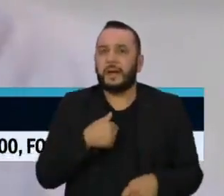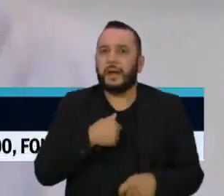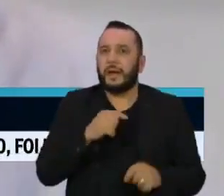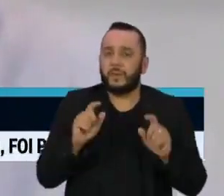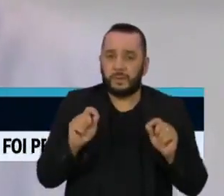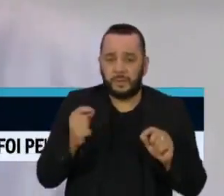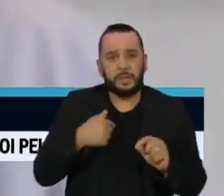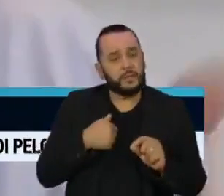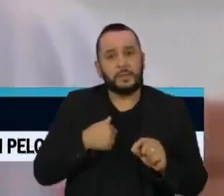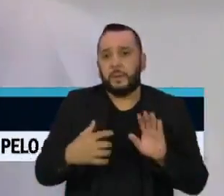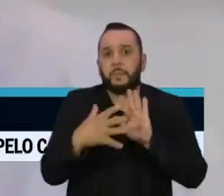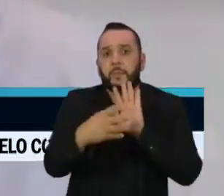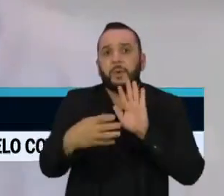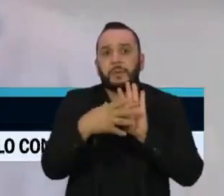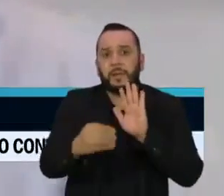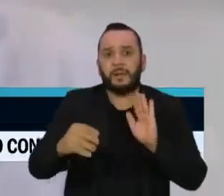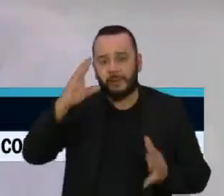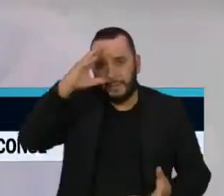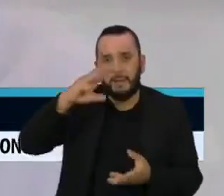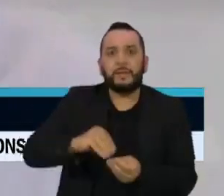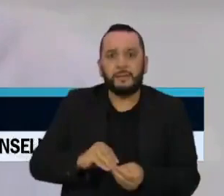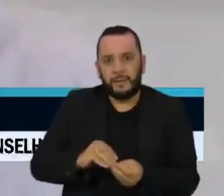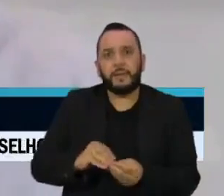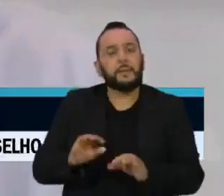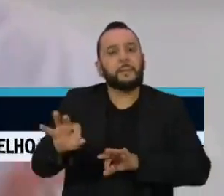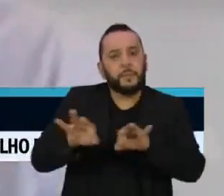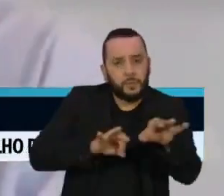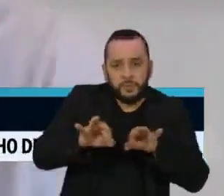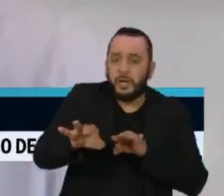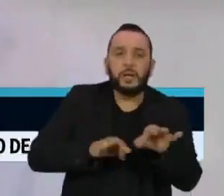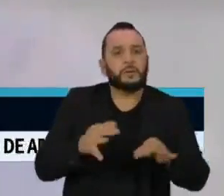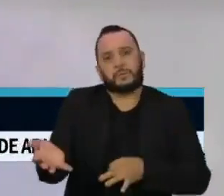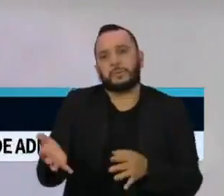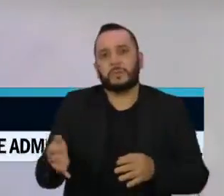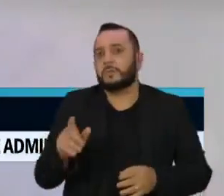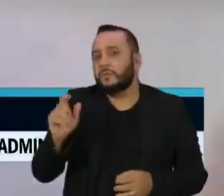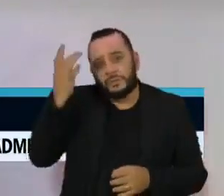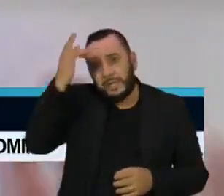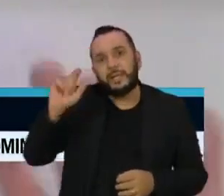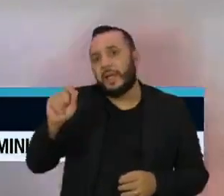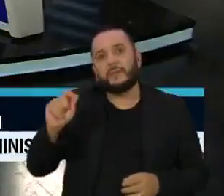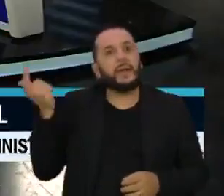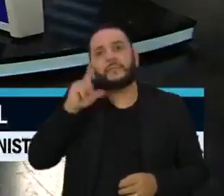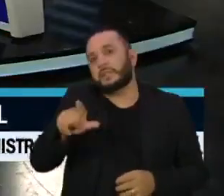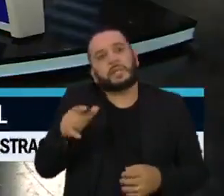cada uma dessas campanhas, para um entendimento em torno de um programa, em torno de quem ganhar as eleições.